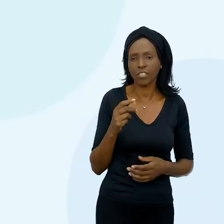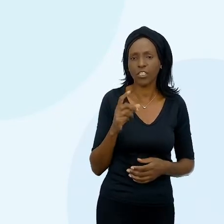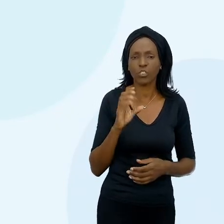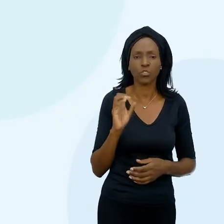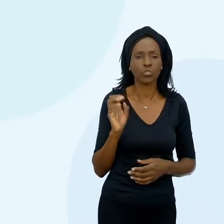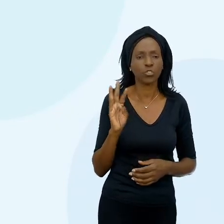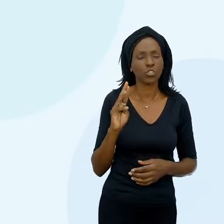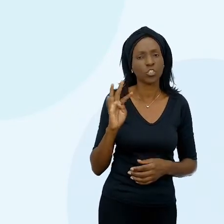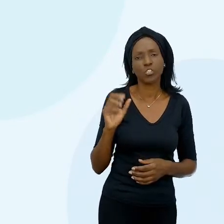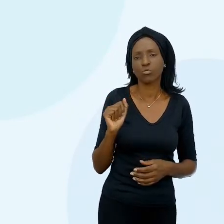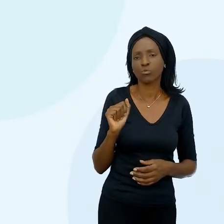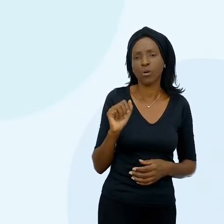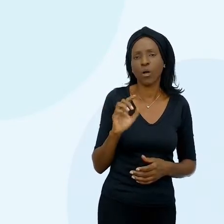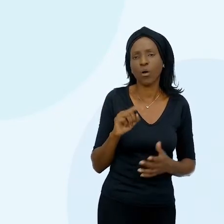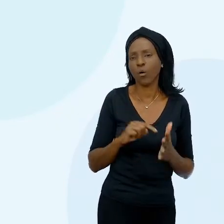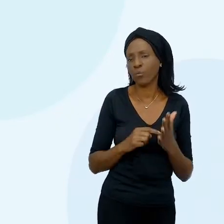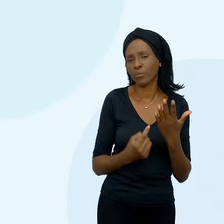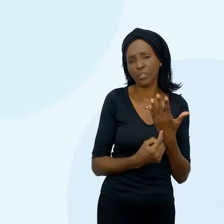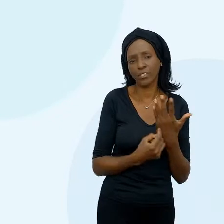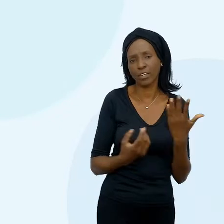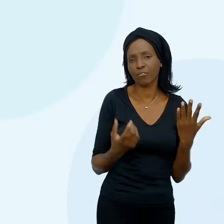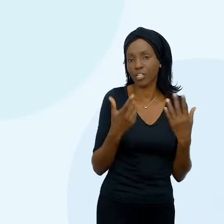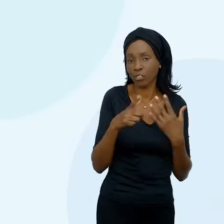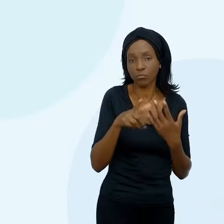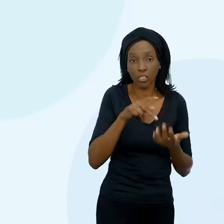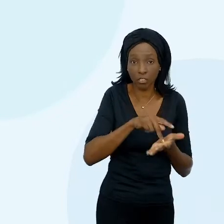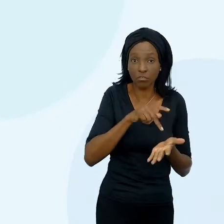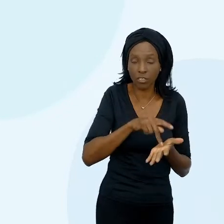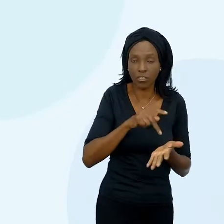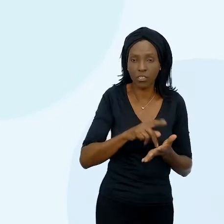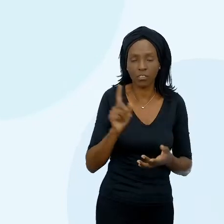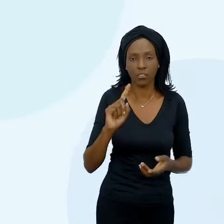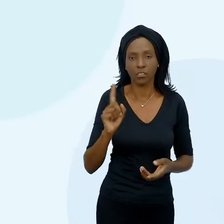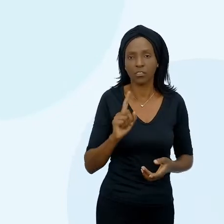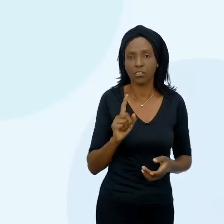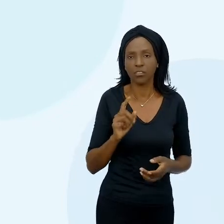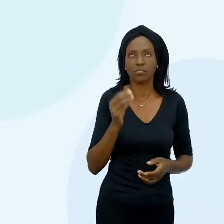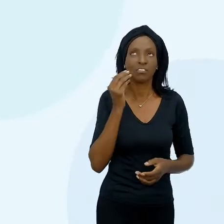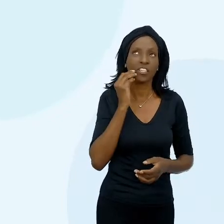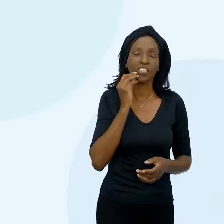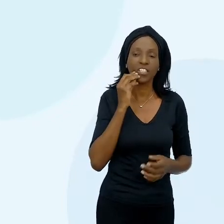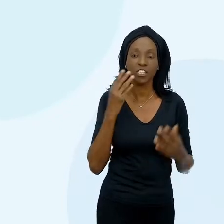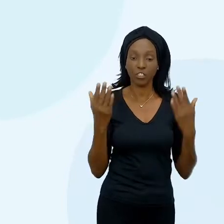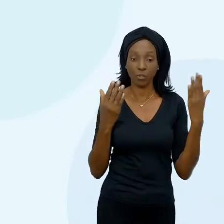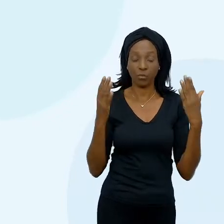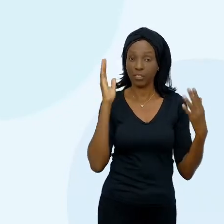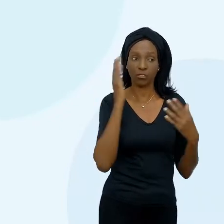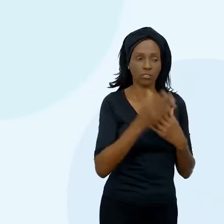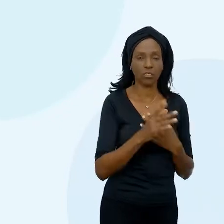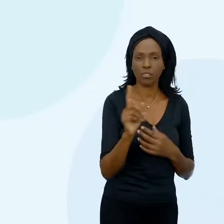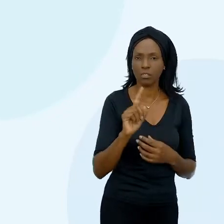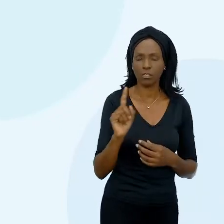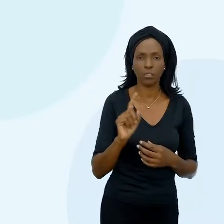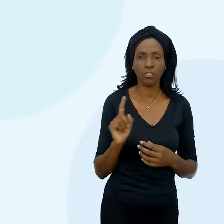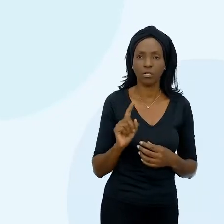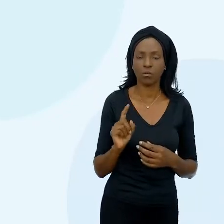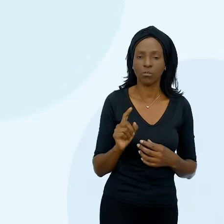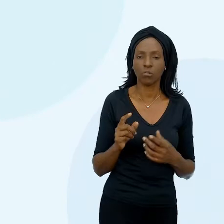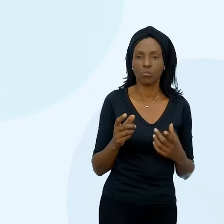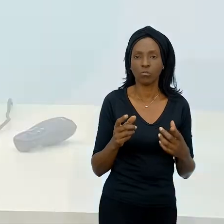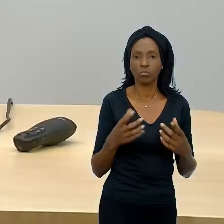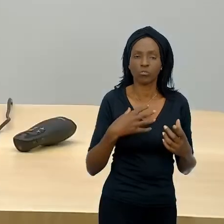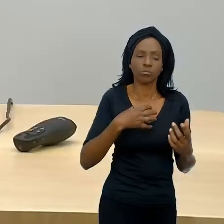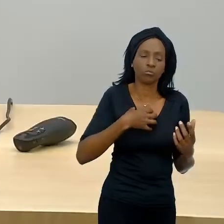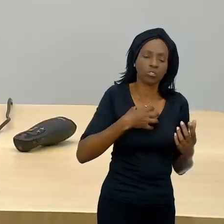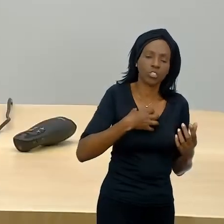tá certo? A gente não está tentando estabelecer uma comparação direta, né, entre o nosso